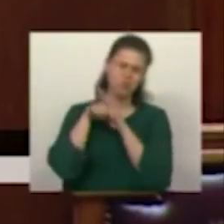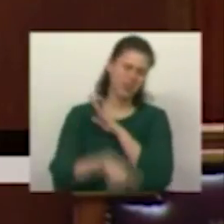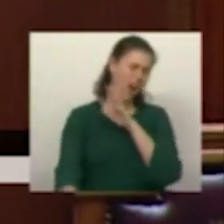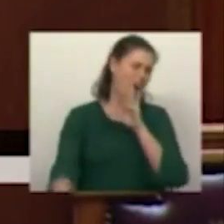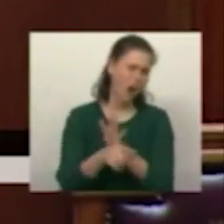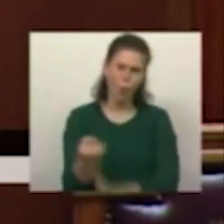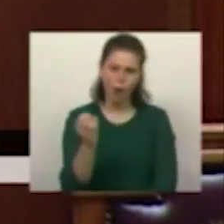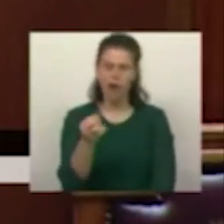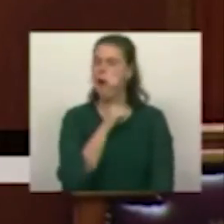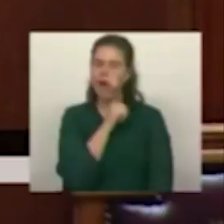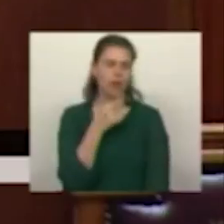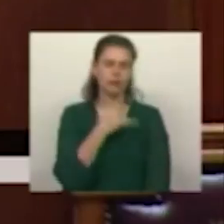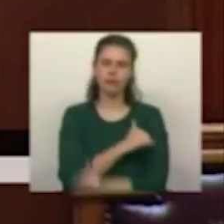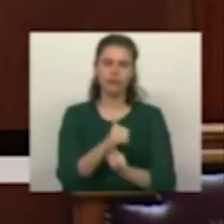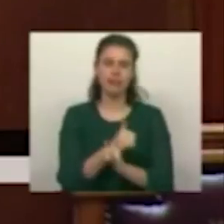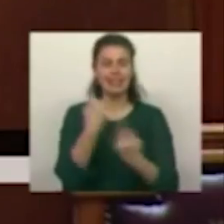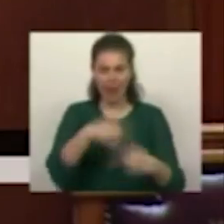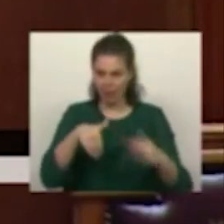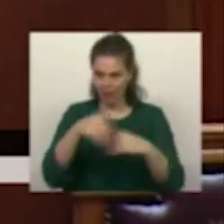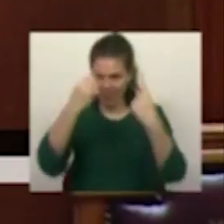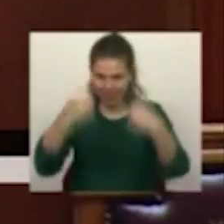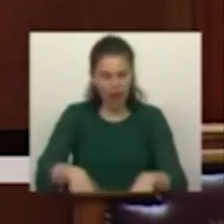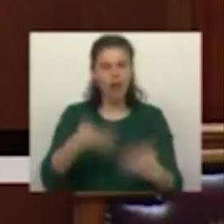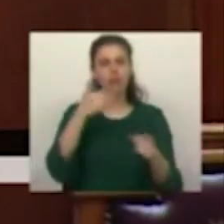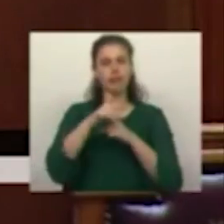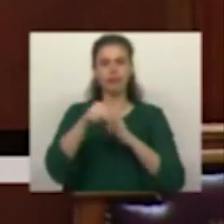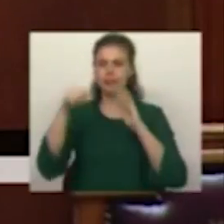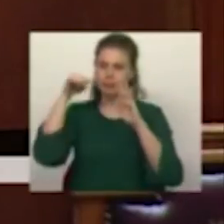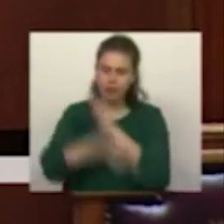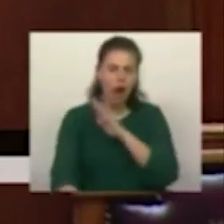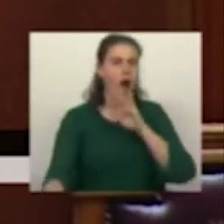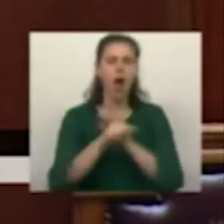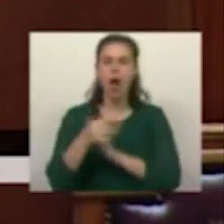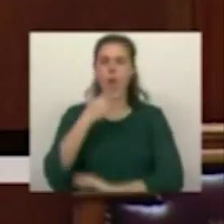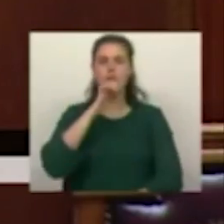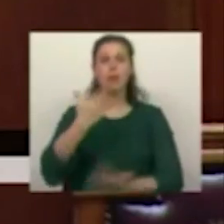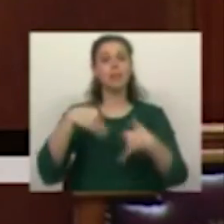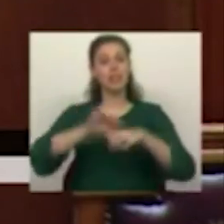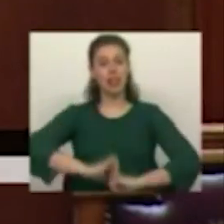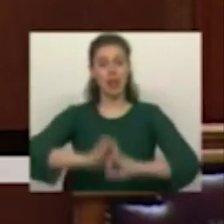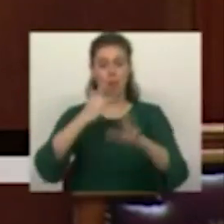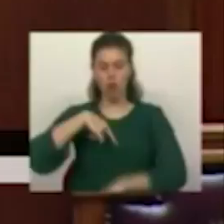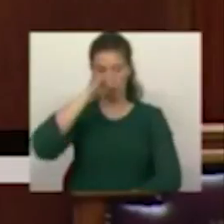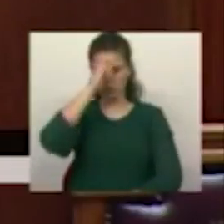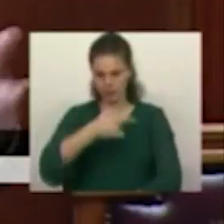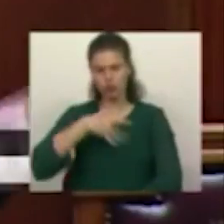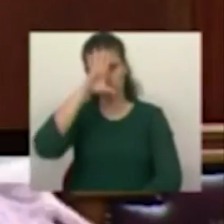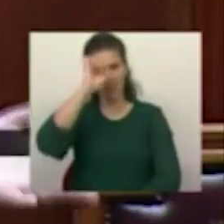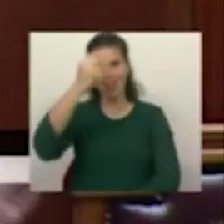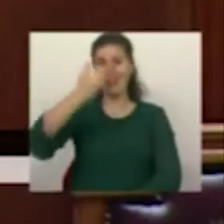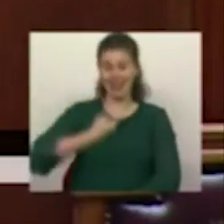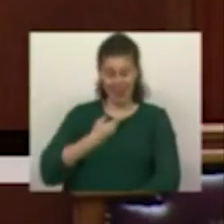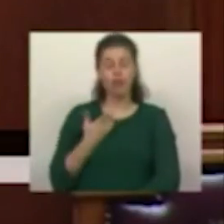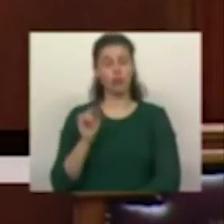negativo no país. Tem e terá um impacto profundamente negativo no país, mas obviamente que nós respeitamos o Estado de Direito